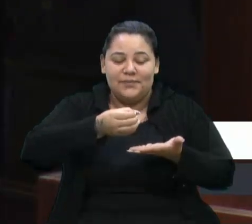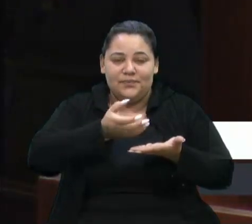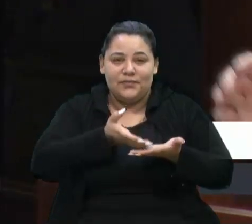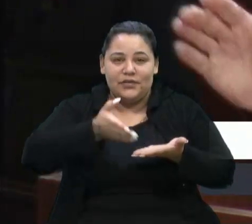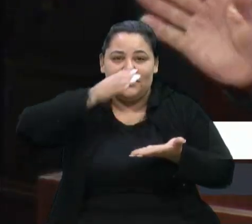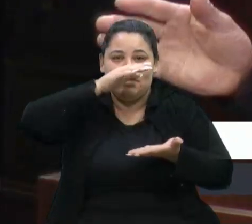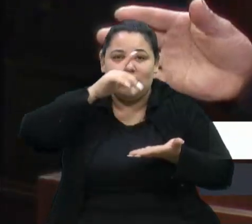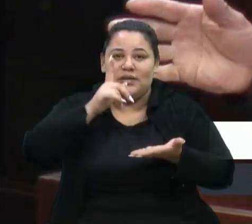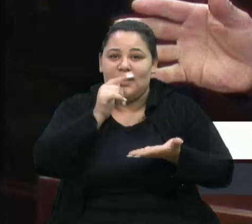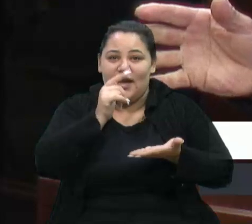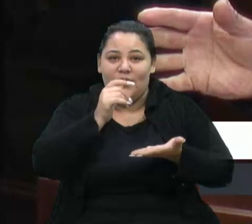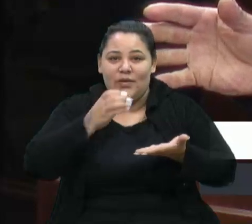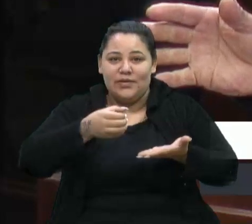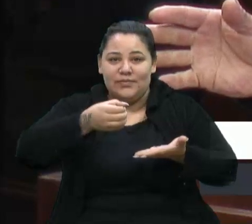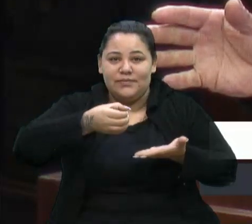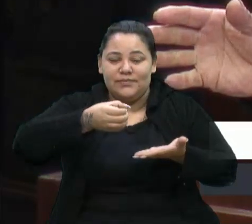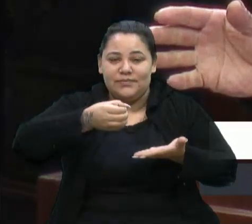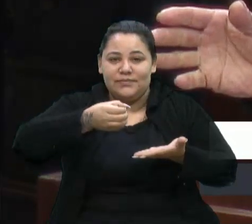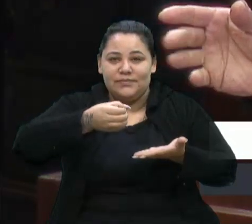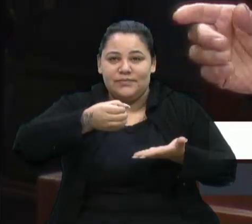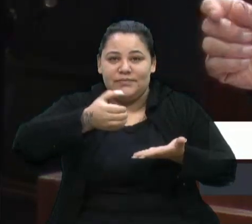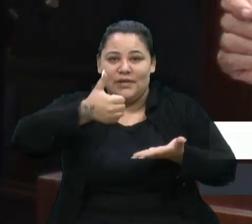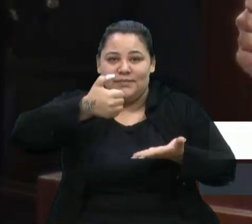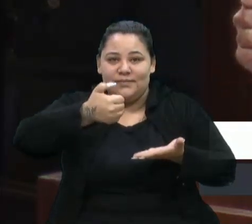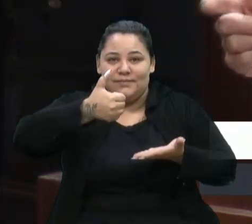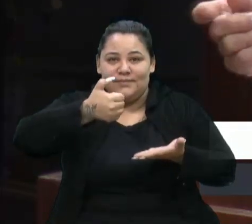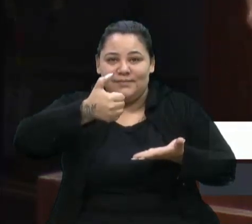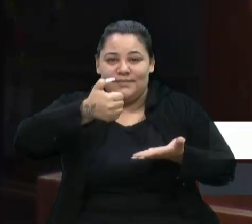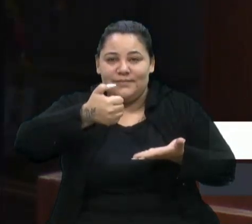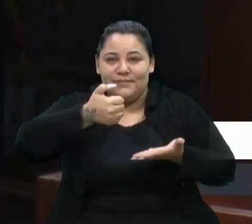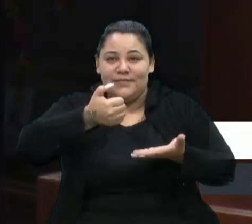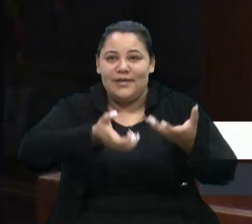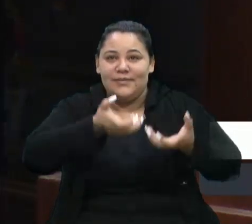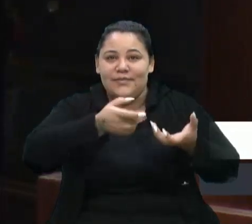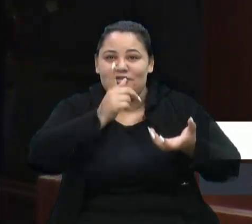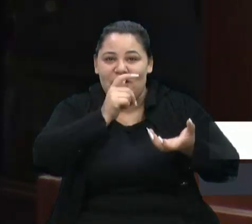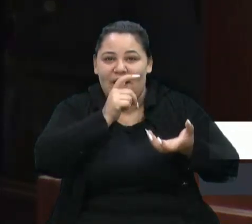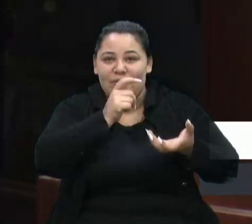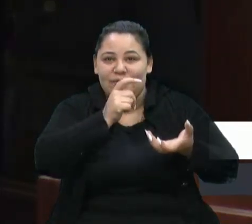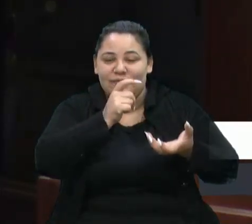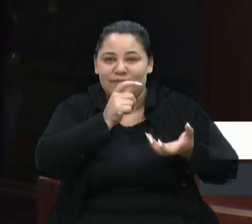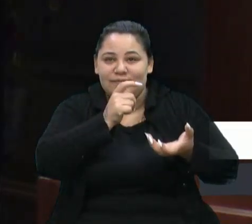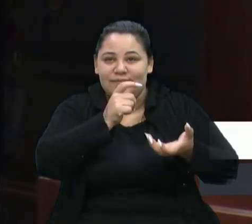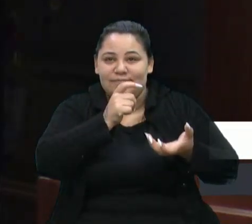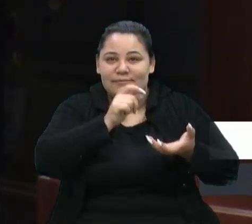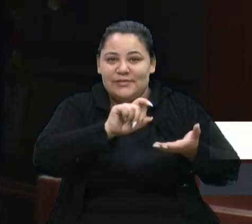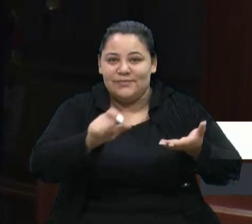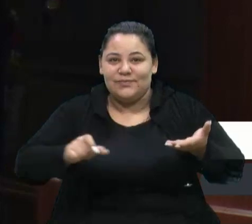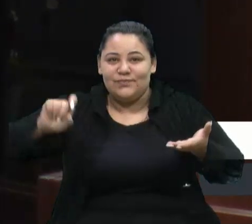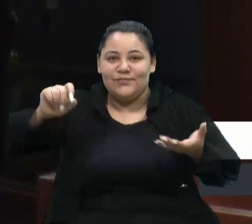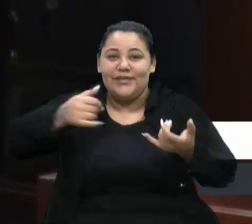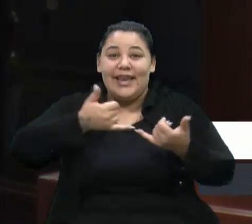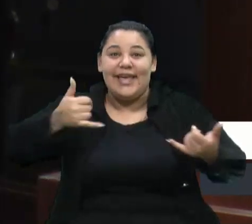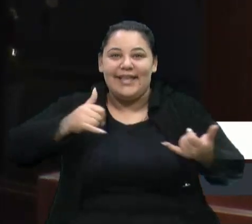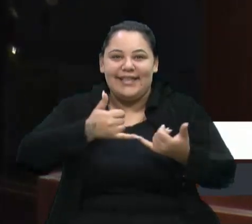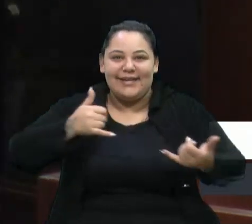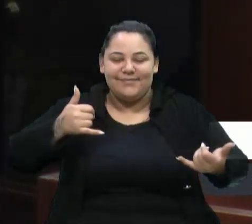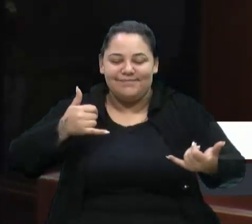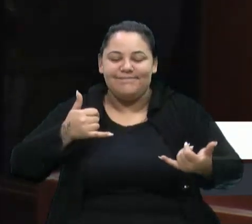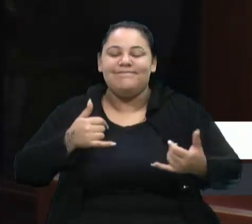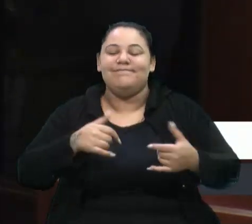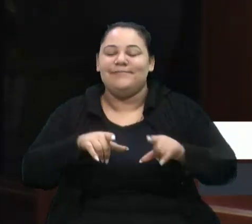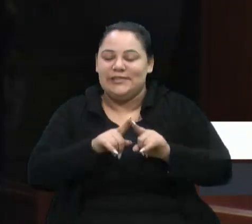Tem que ter uma pessoa próxima cuidando, para quando ela ferver a água, já tirar da tomada. Também temos um vilão